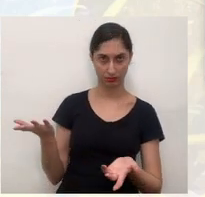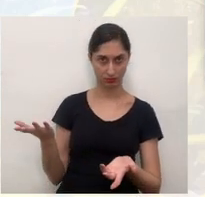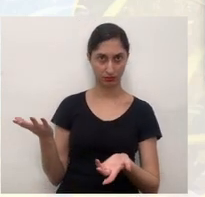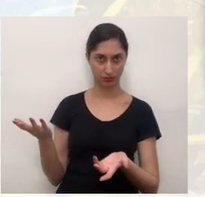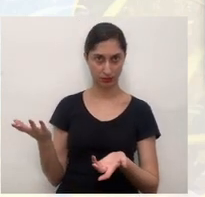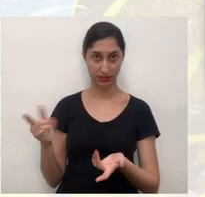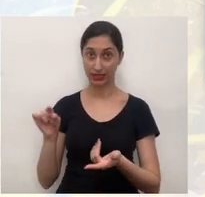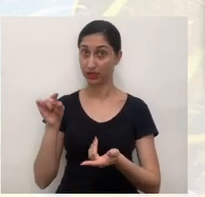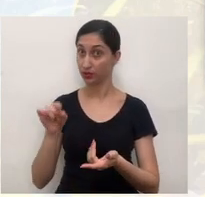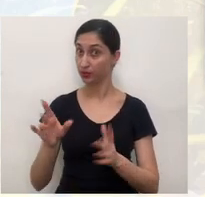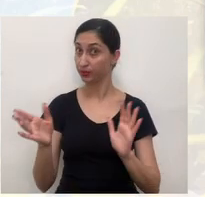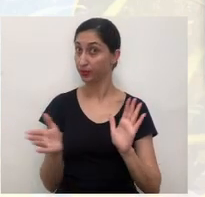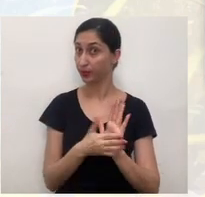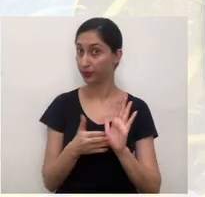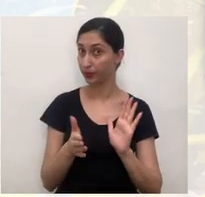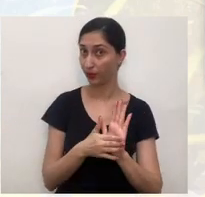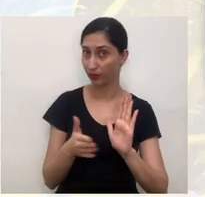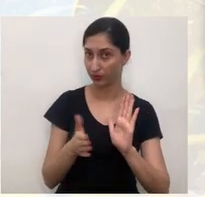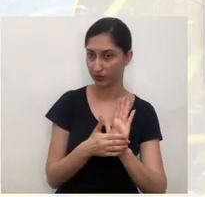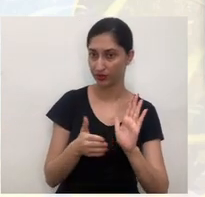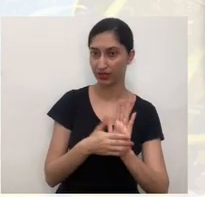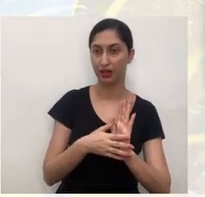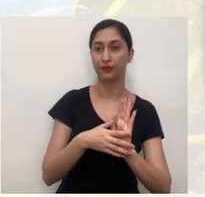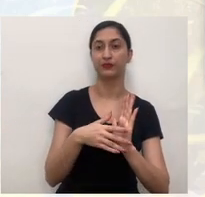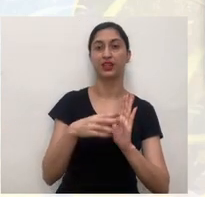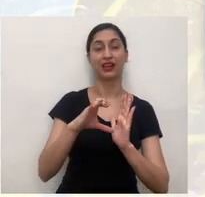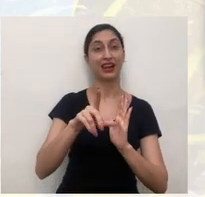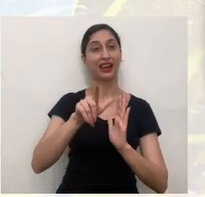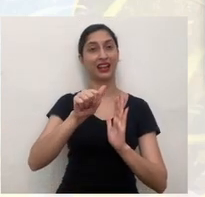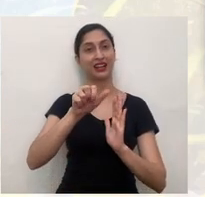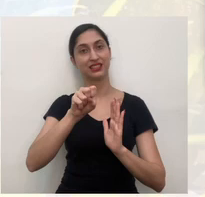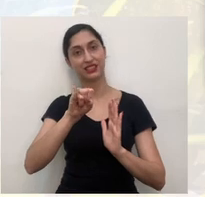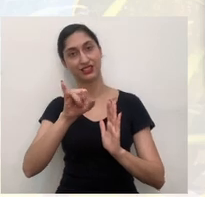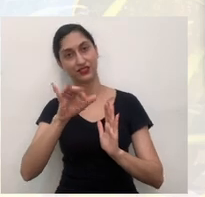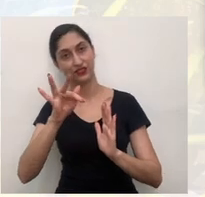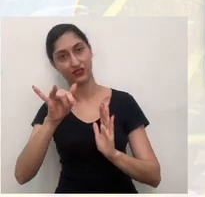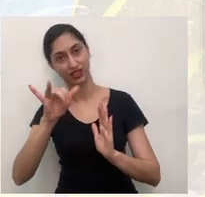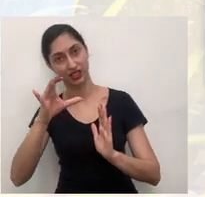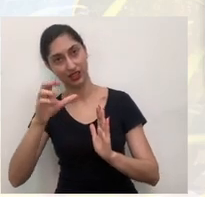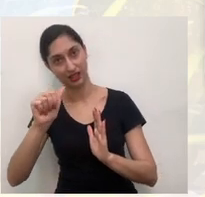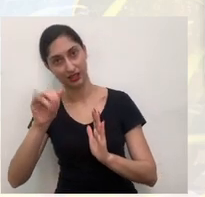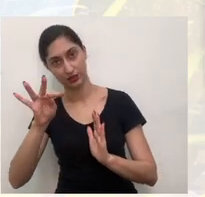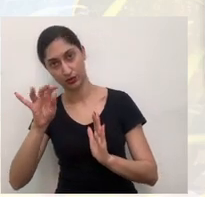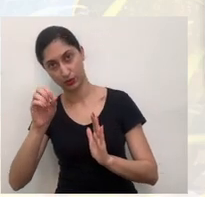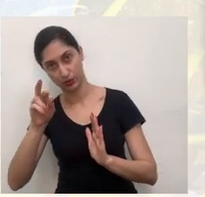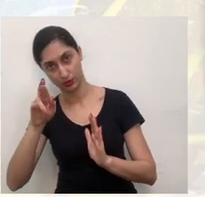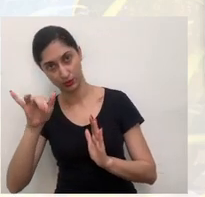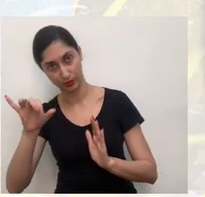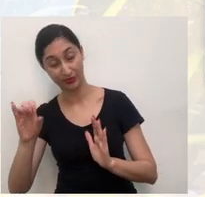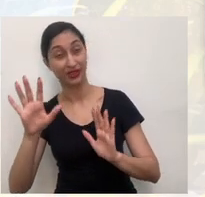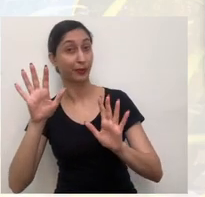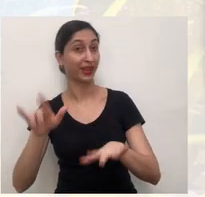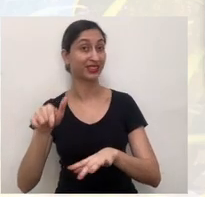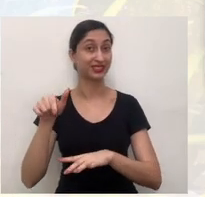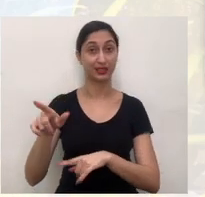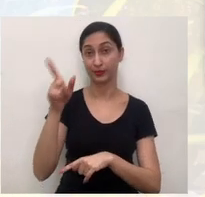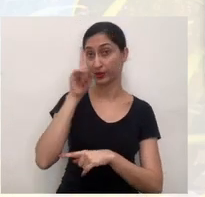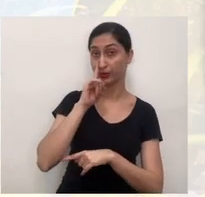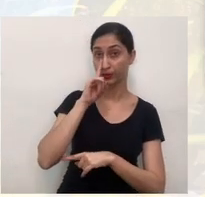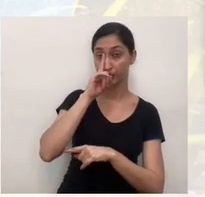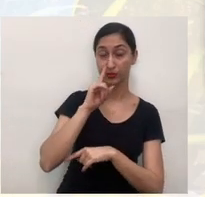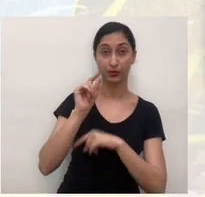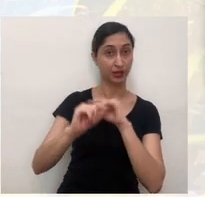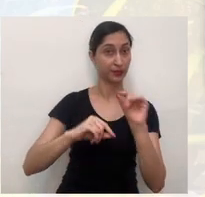isso é a ideia do sistema classificatório. Mas eles, em contrapartida, oferecem um perigo muito grande, que é a